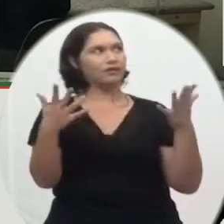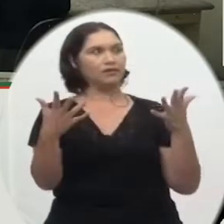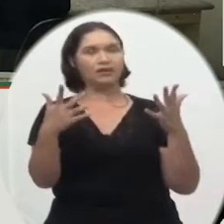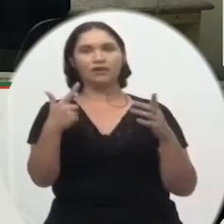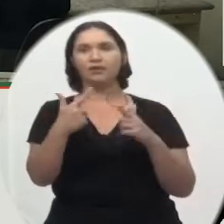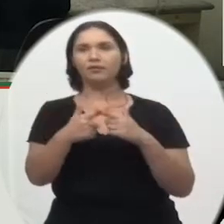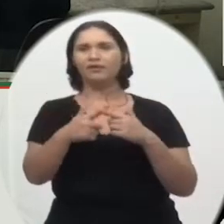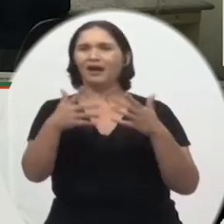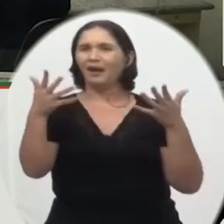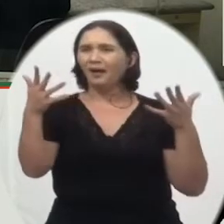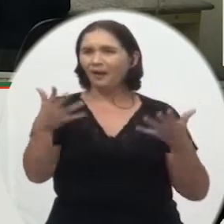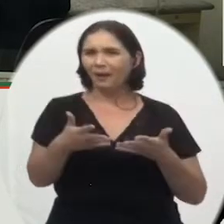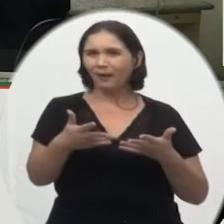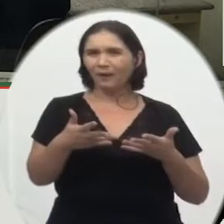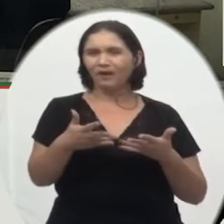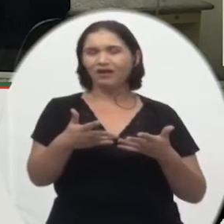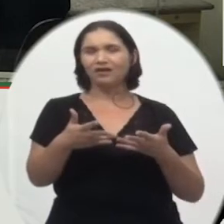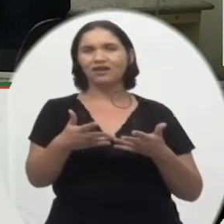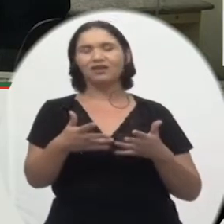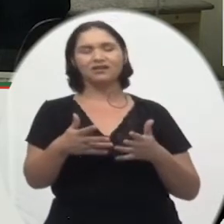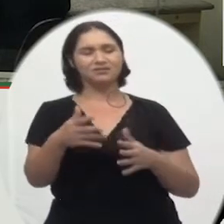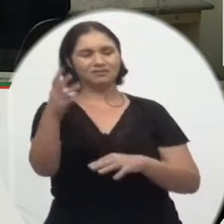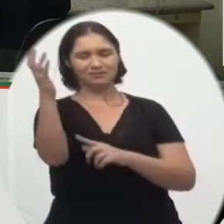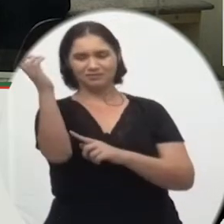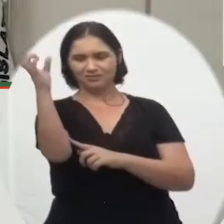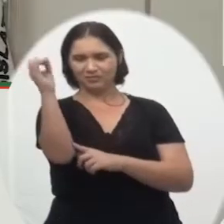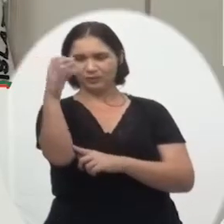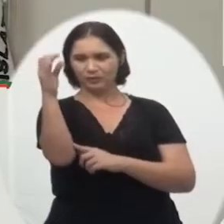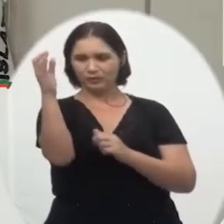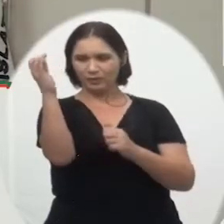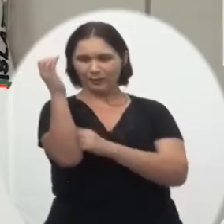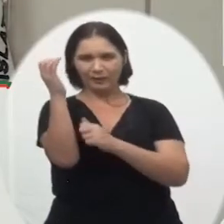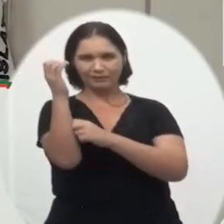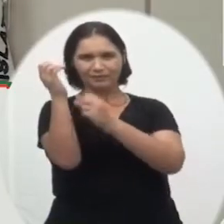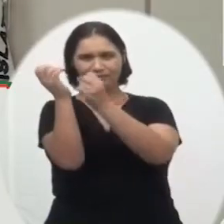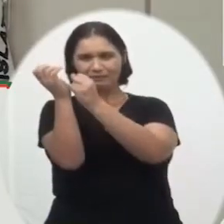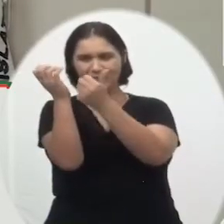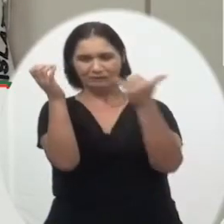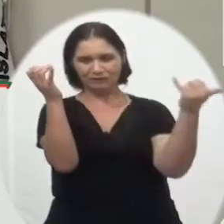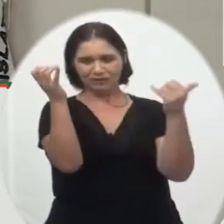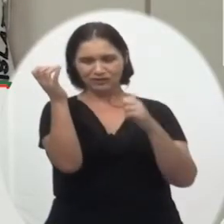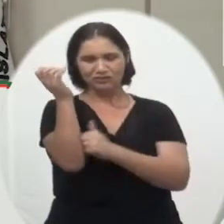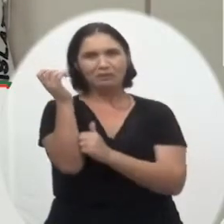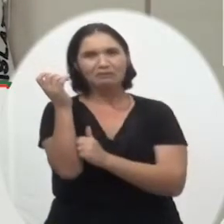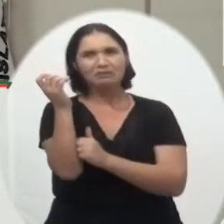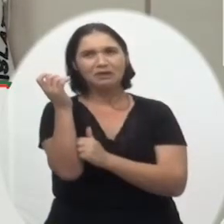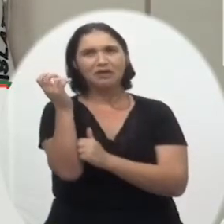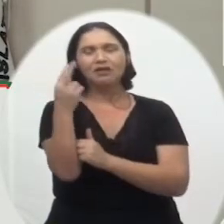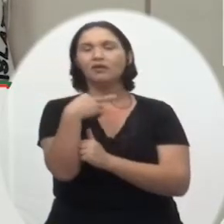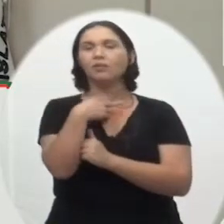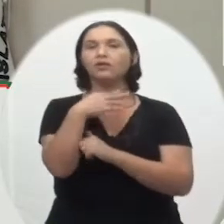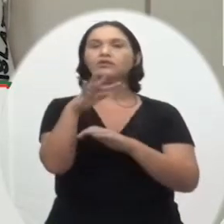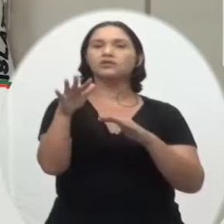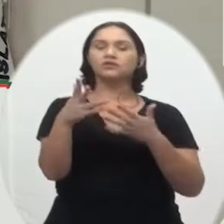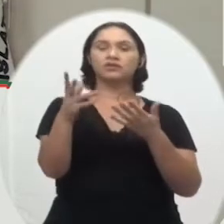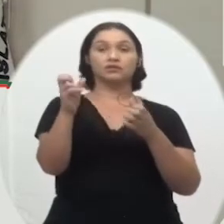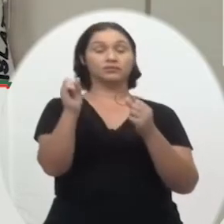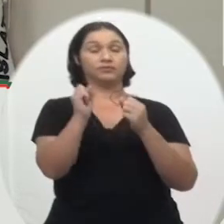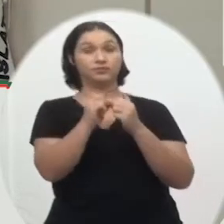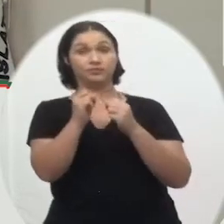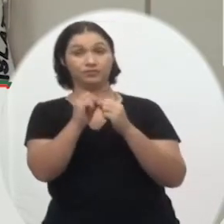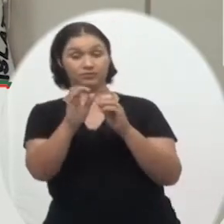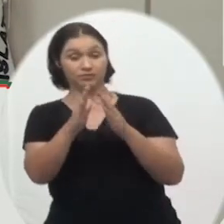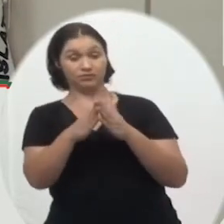madeira. Então a gente fez esse requerimento, né? E, inclusive a gente também encaminha também um ofício para a